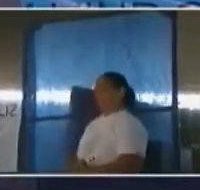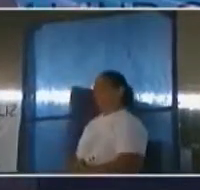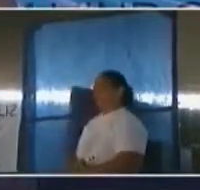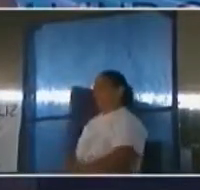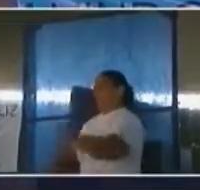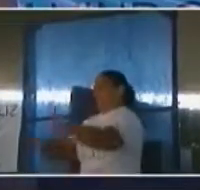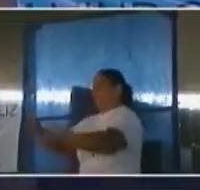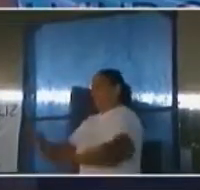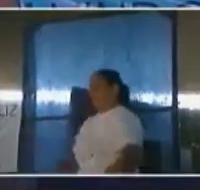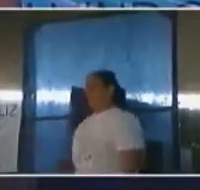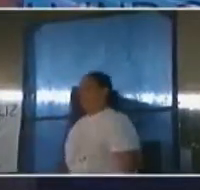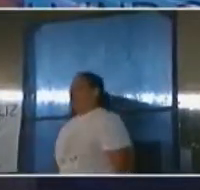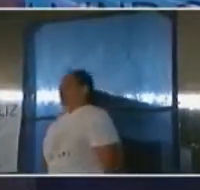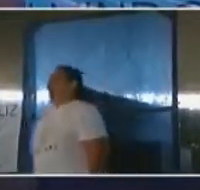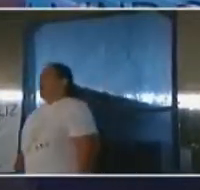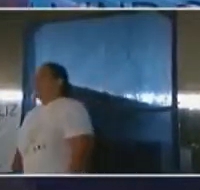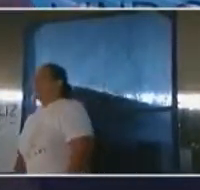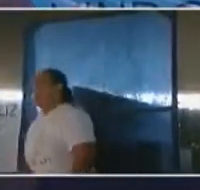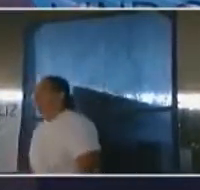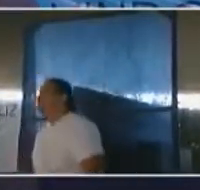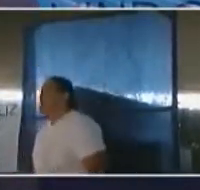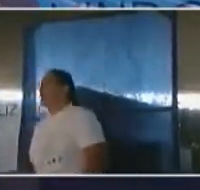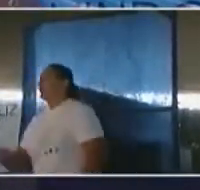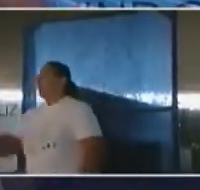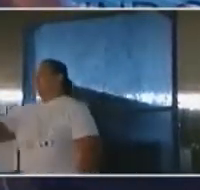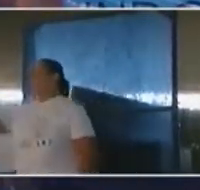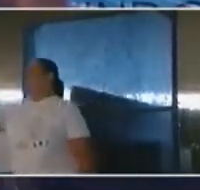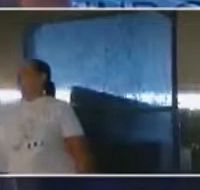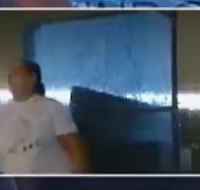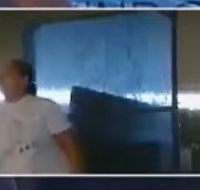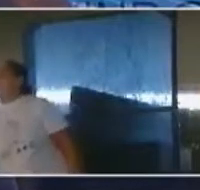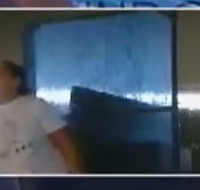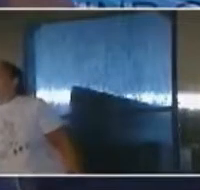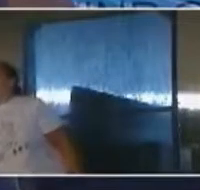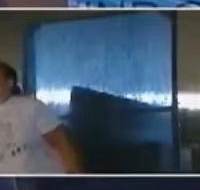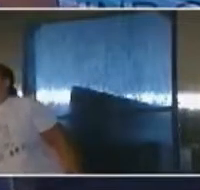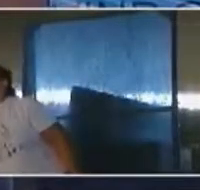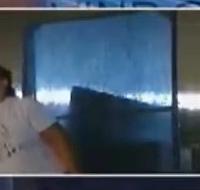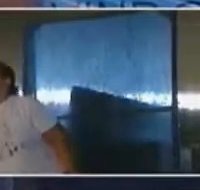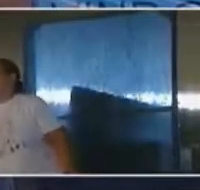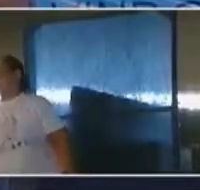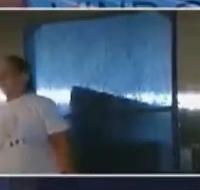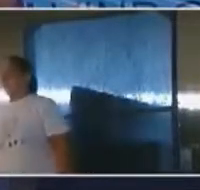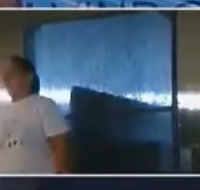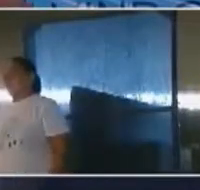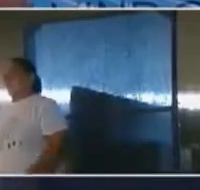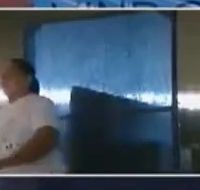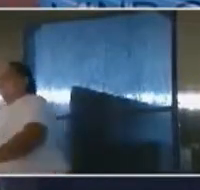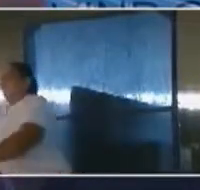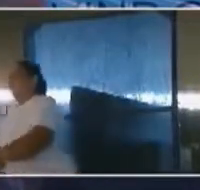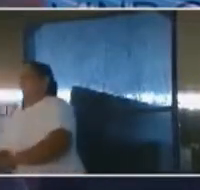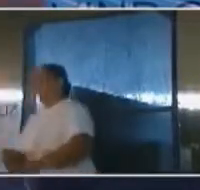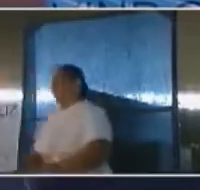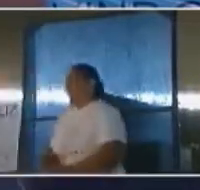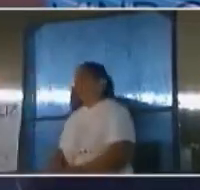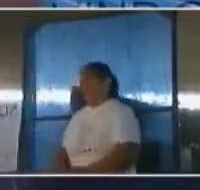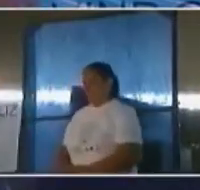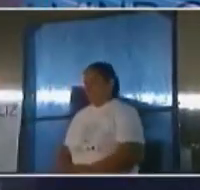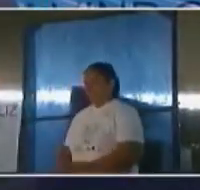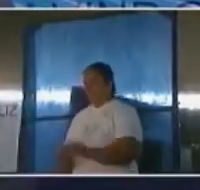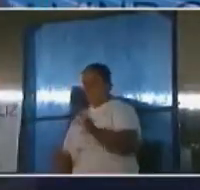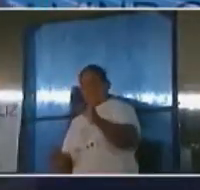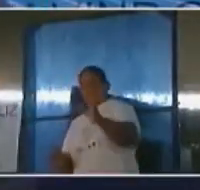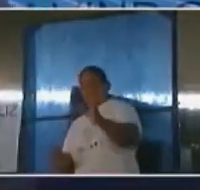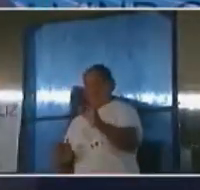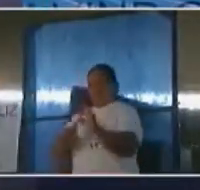sofá, fazer aquela caminhada longa até a TV, trocar o canal, e tinha um botão esquisito, girava,